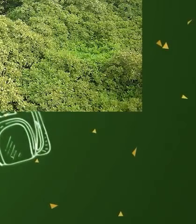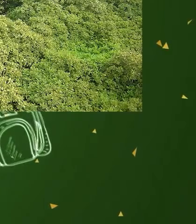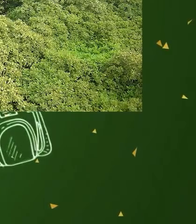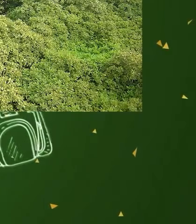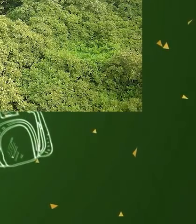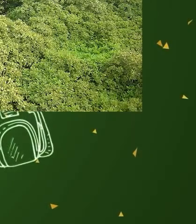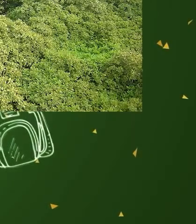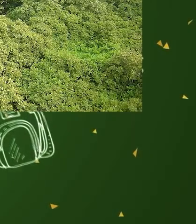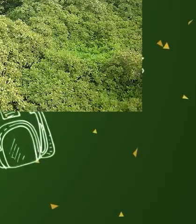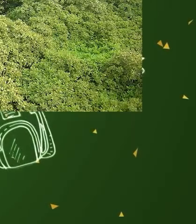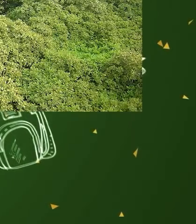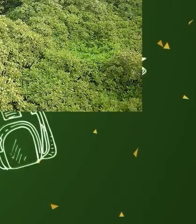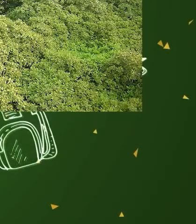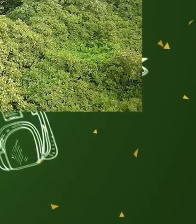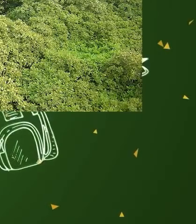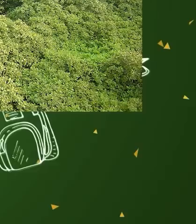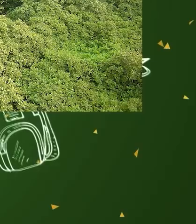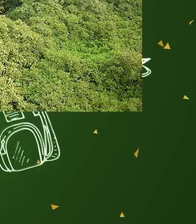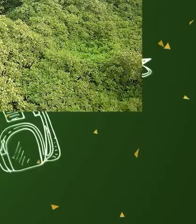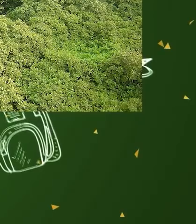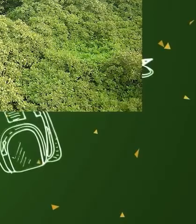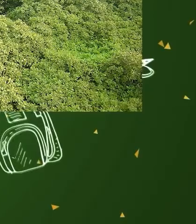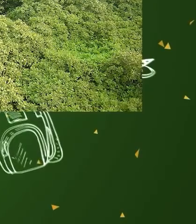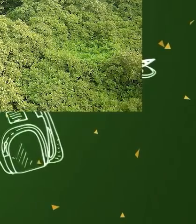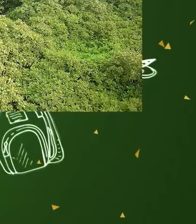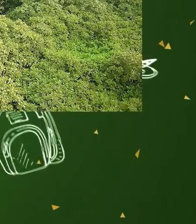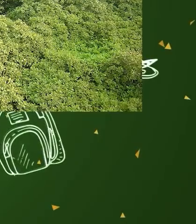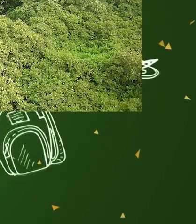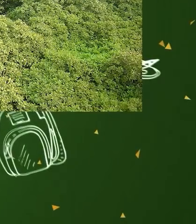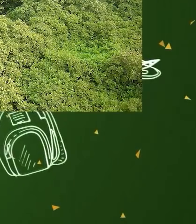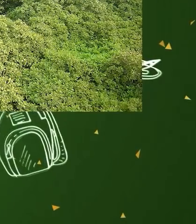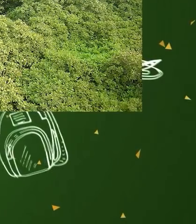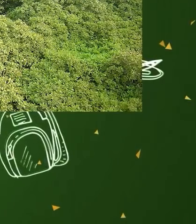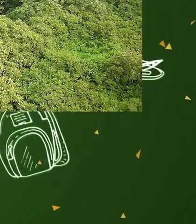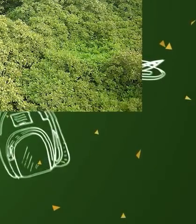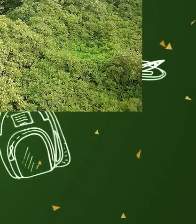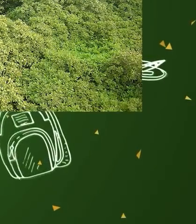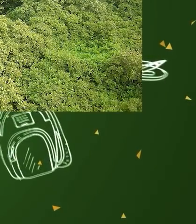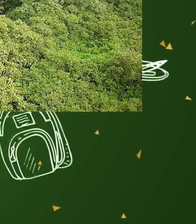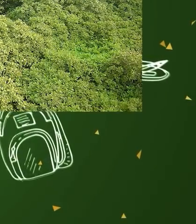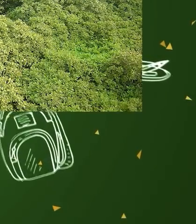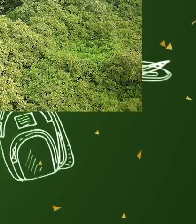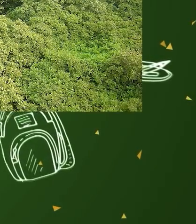de árvores, com diversos animais lá dentro? Não.